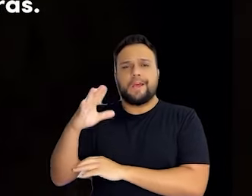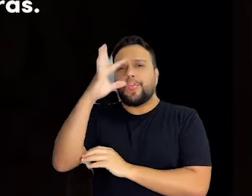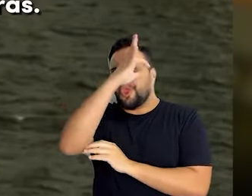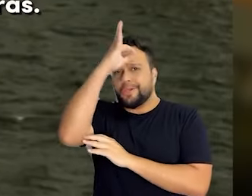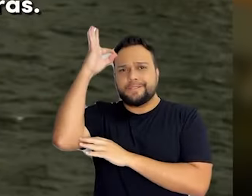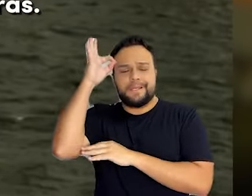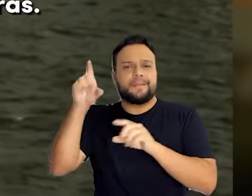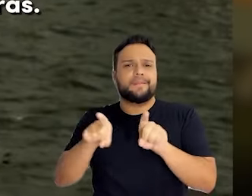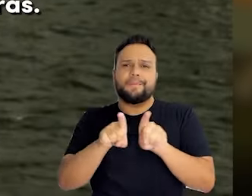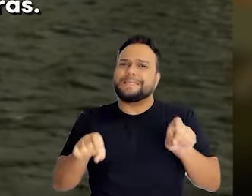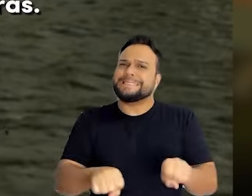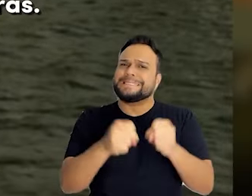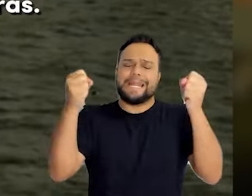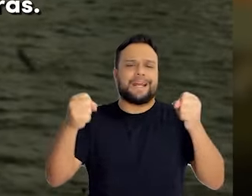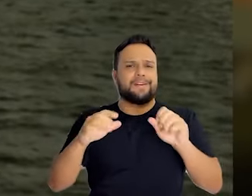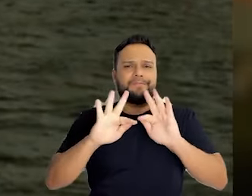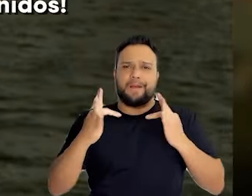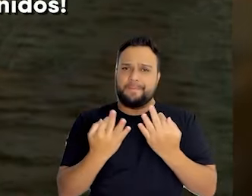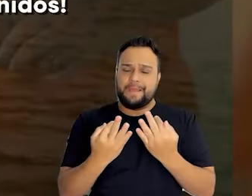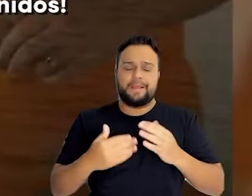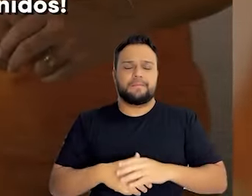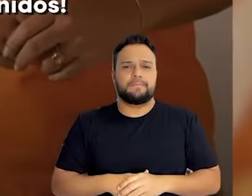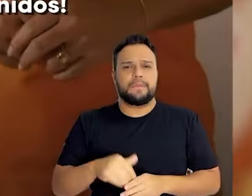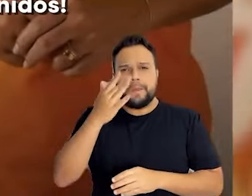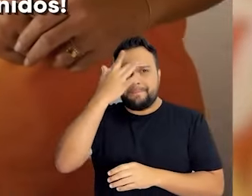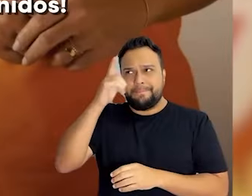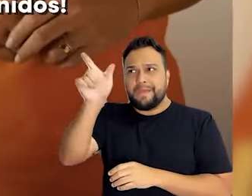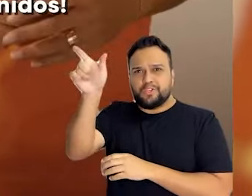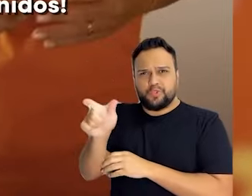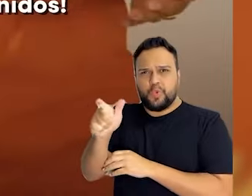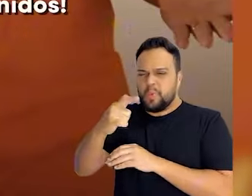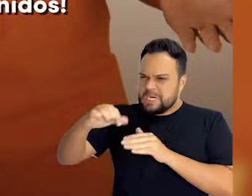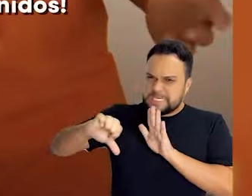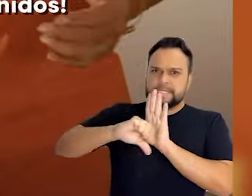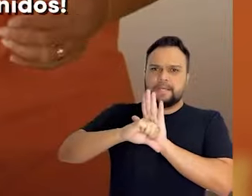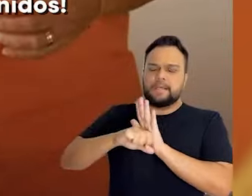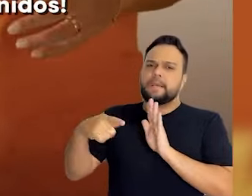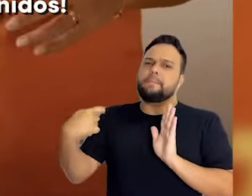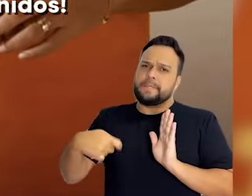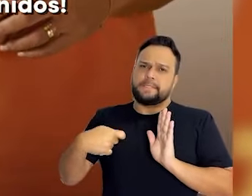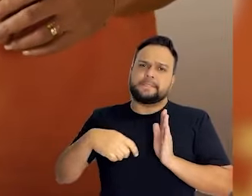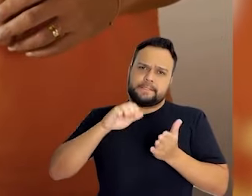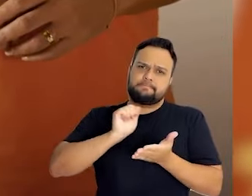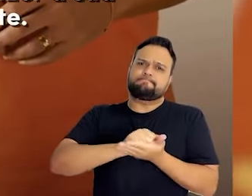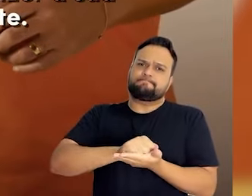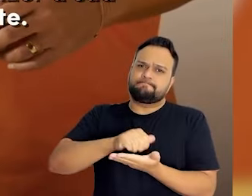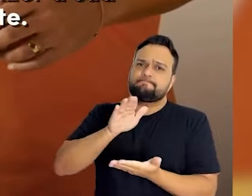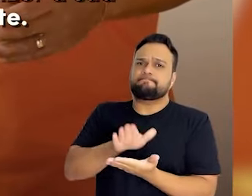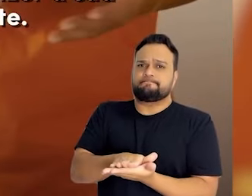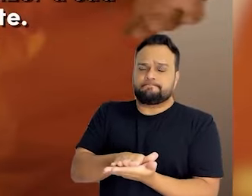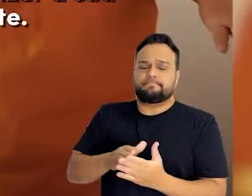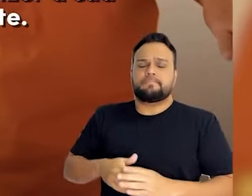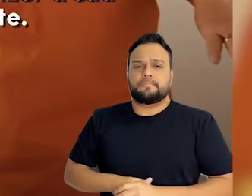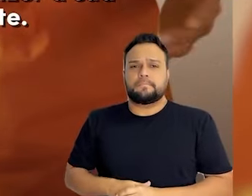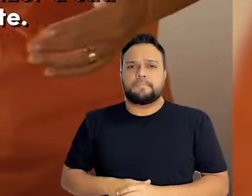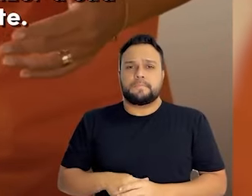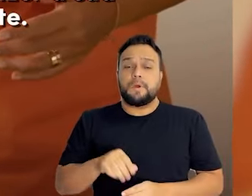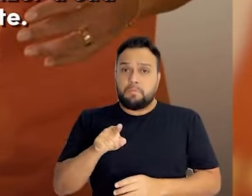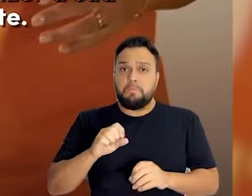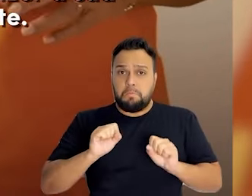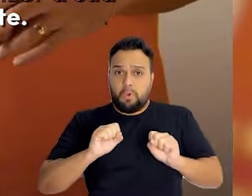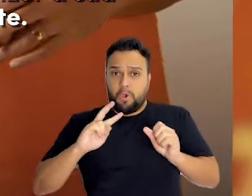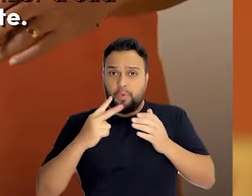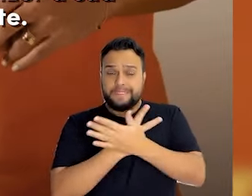humano e arrasam famílias inteiras. Esses criminosos precisam ser punidos, e isso só ocorrerá